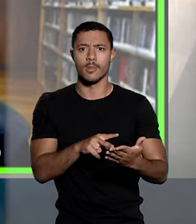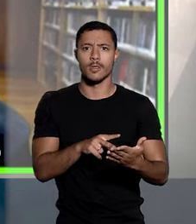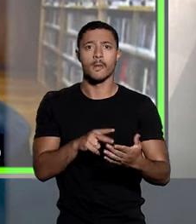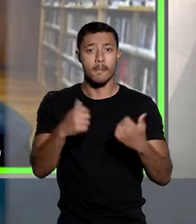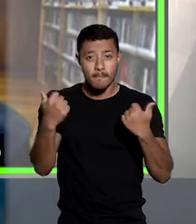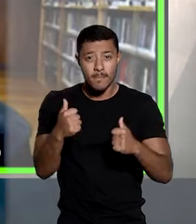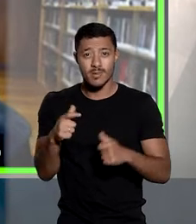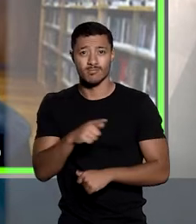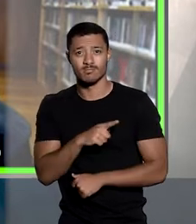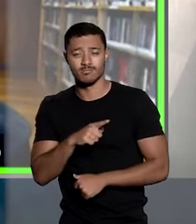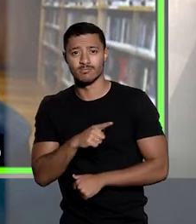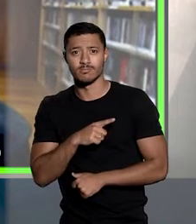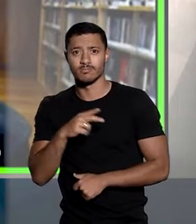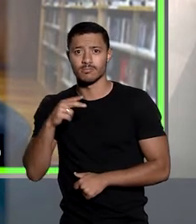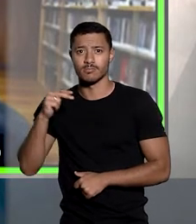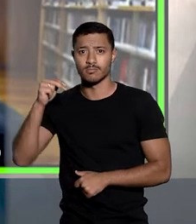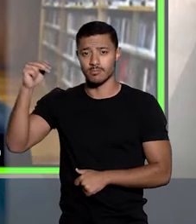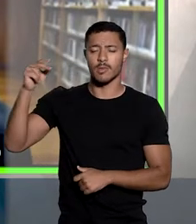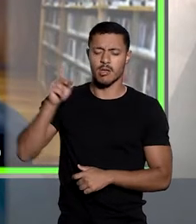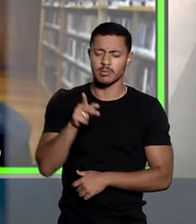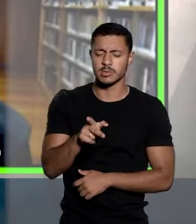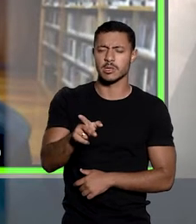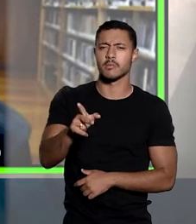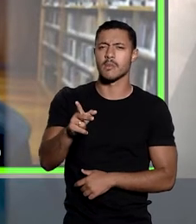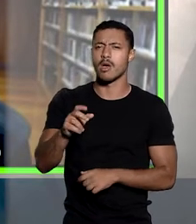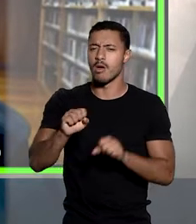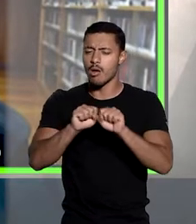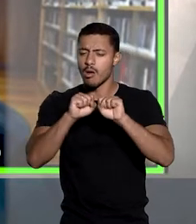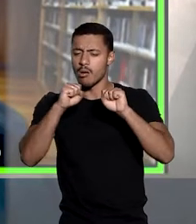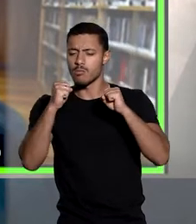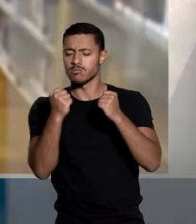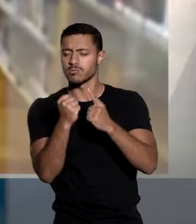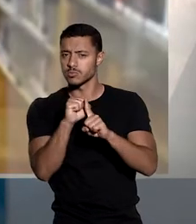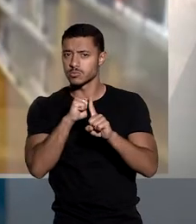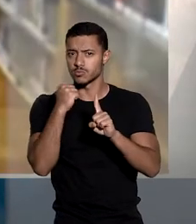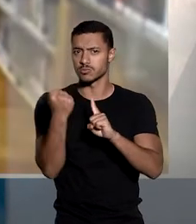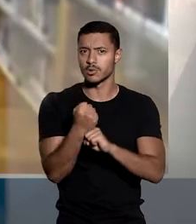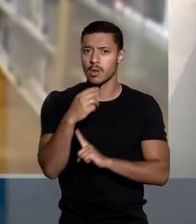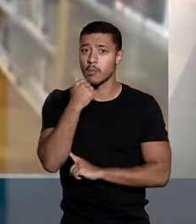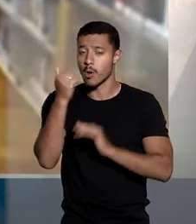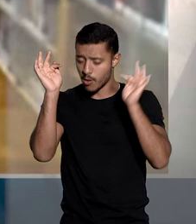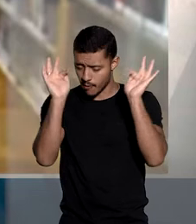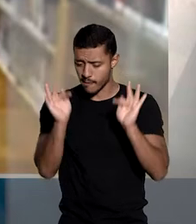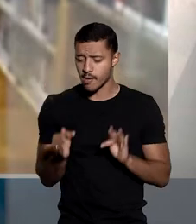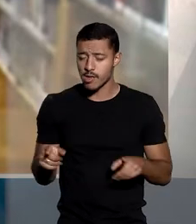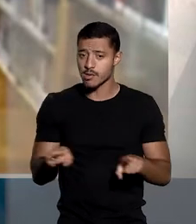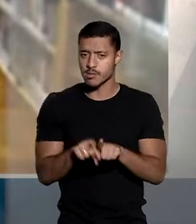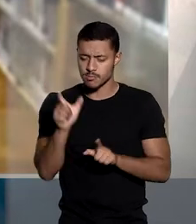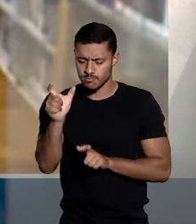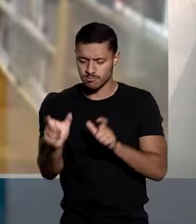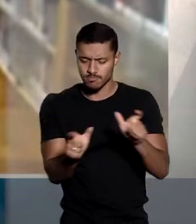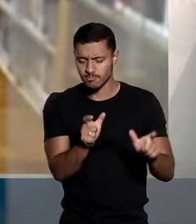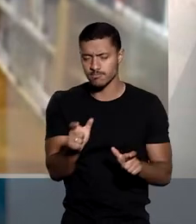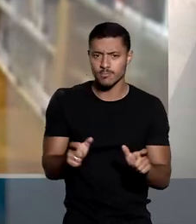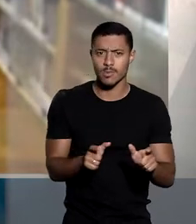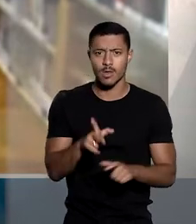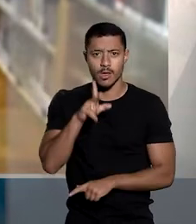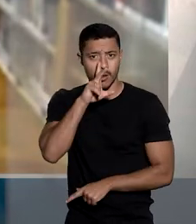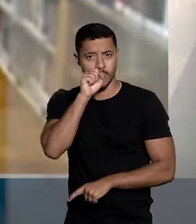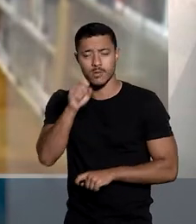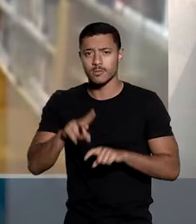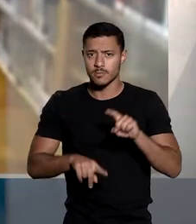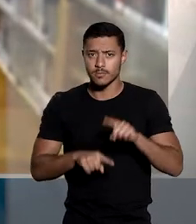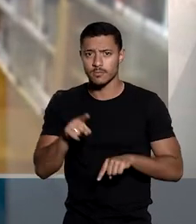deve ter como norte sempre a função social do contrato, a boa-fé objetiva das partes, a equivalência